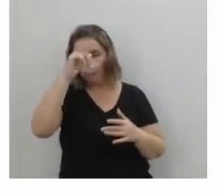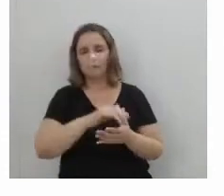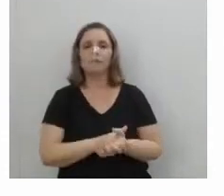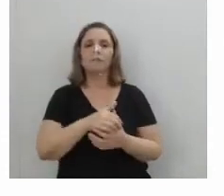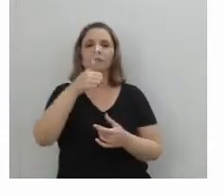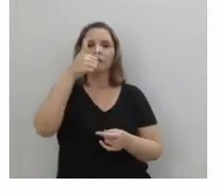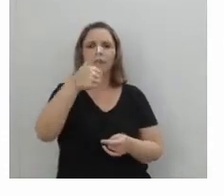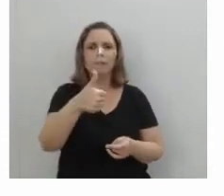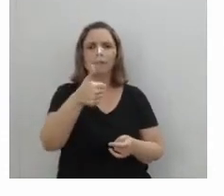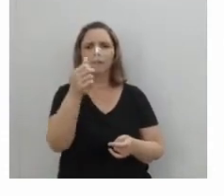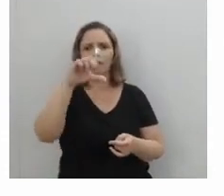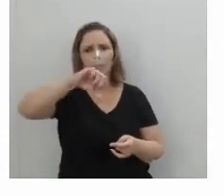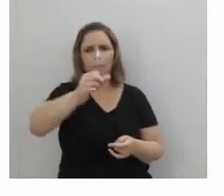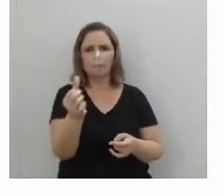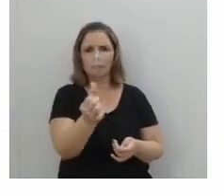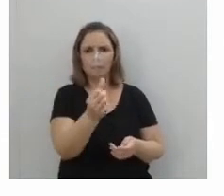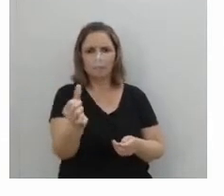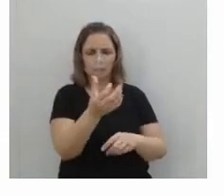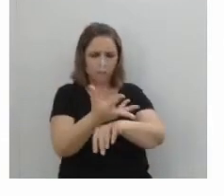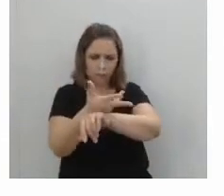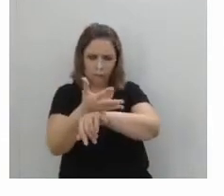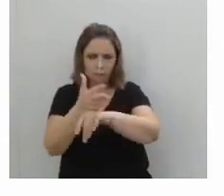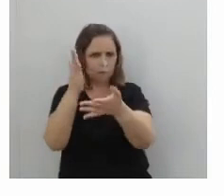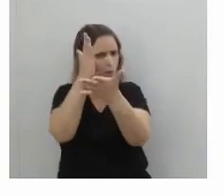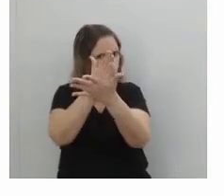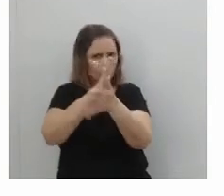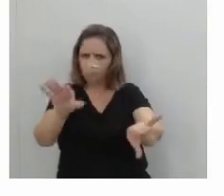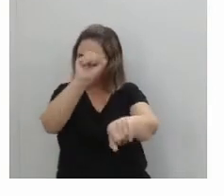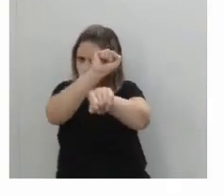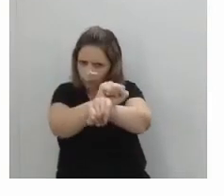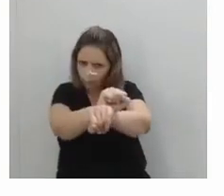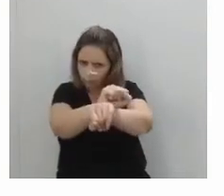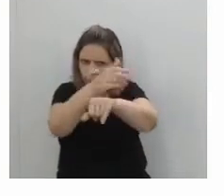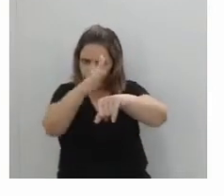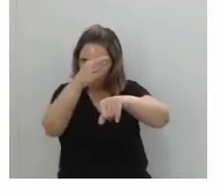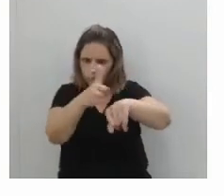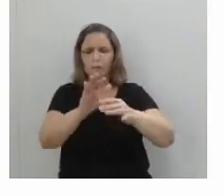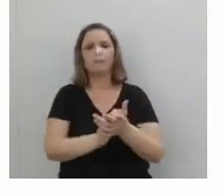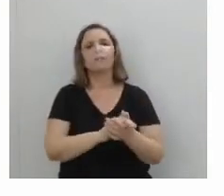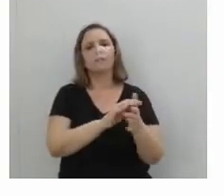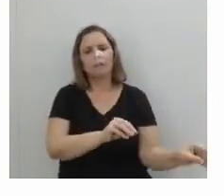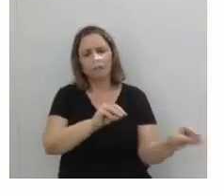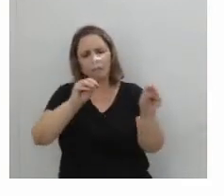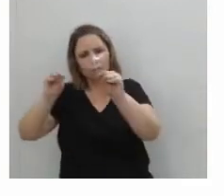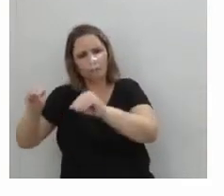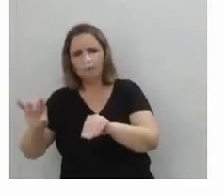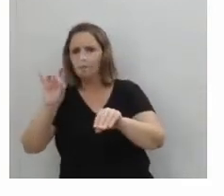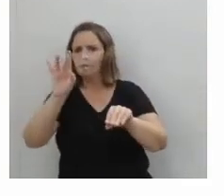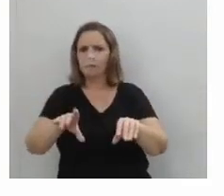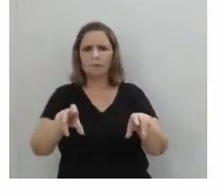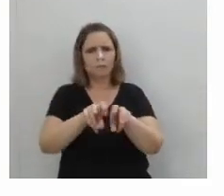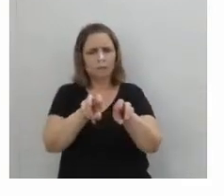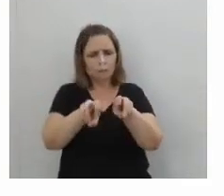handebol em campo de gramado foi desconstruído, ou seja, parou de ser praticado, passando a ser realizado somente